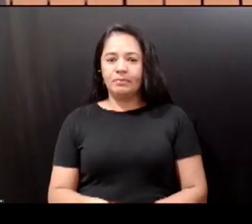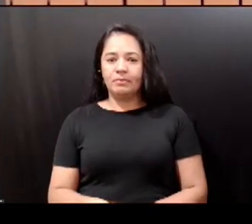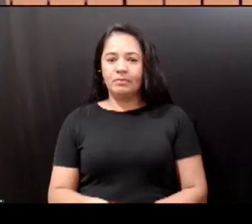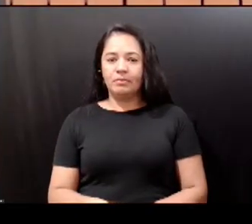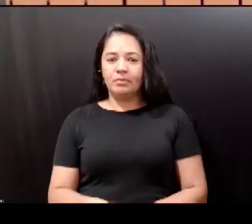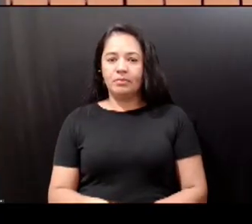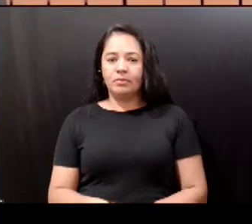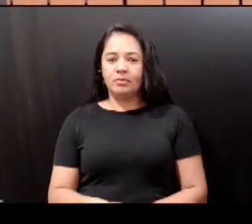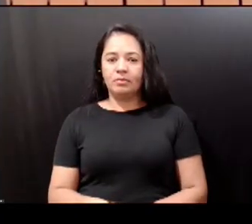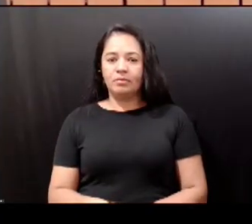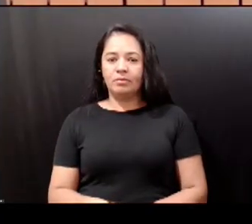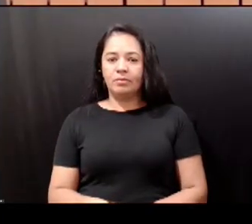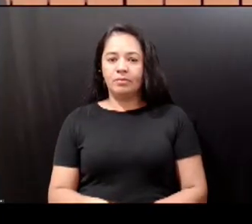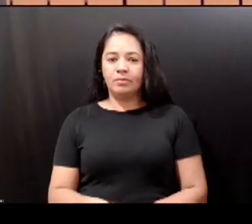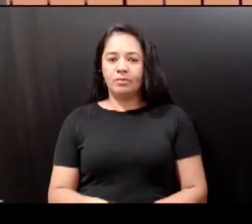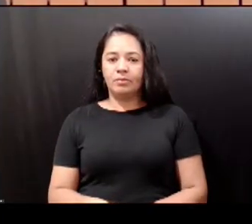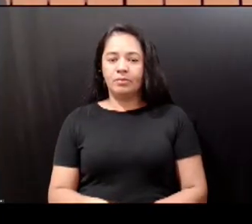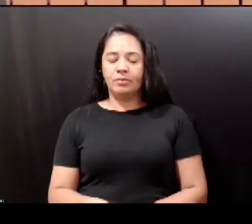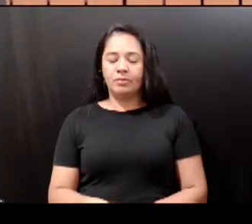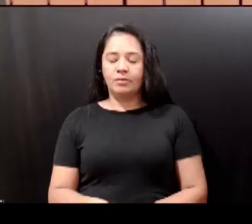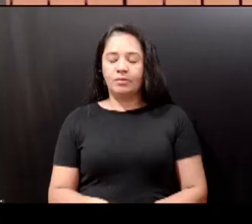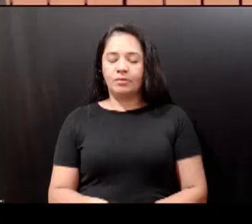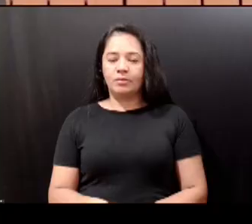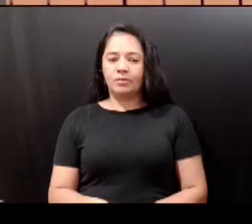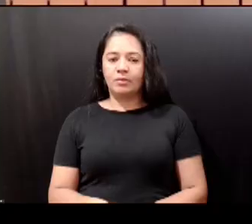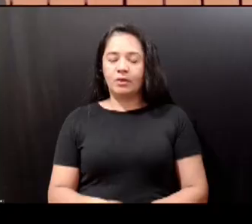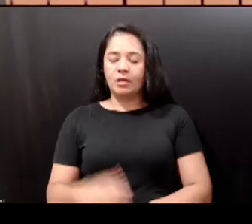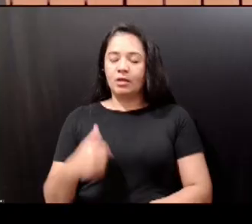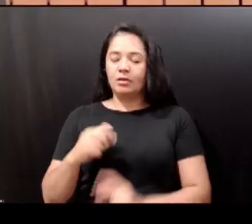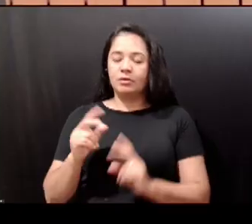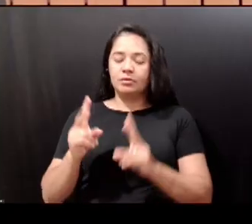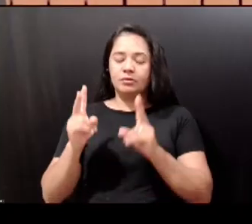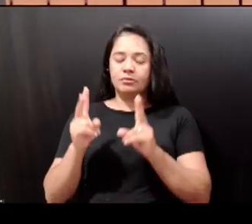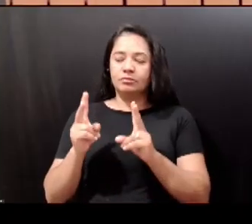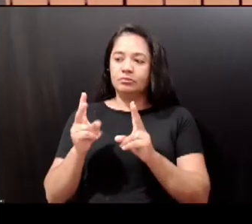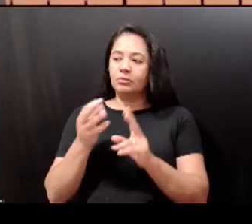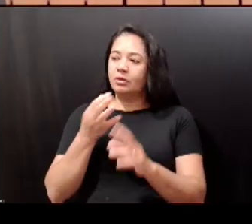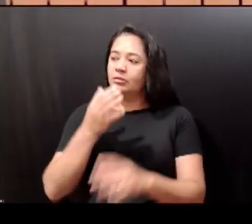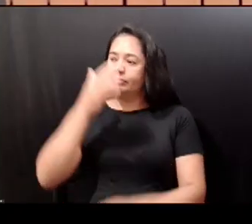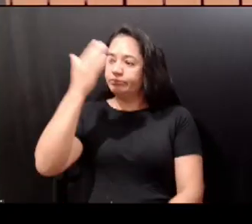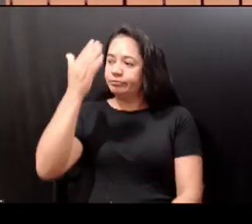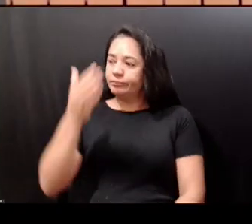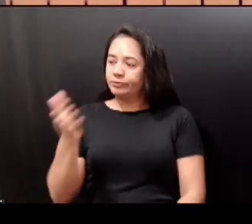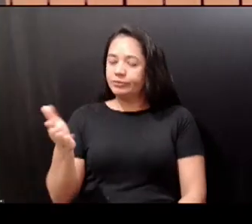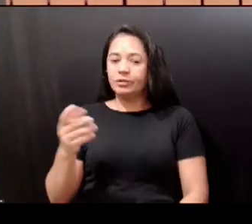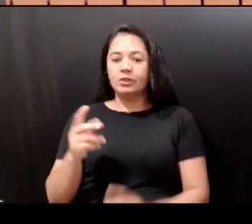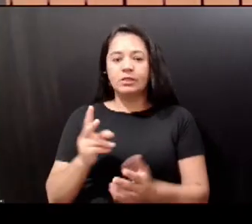atribuo elogios ao senhor. Por quê? O senhor está sempre